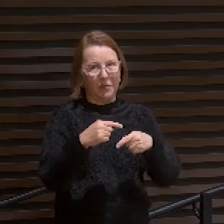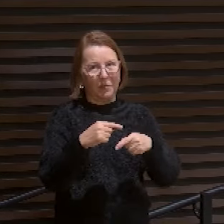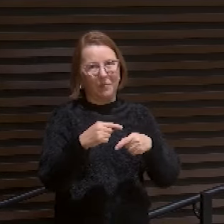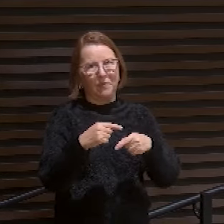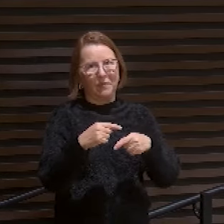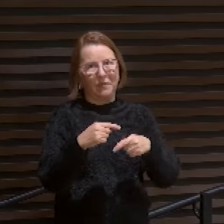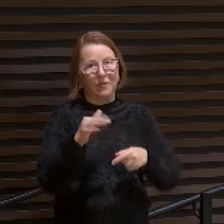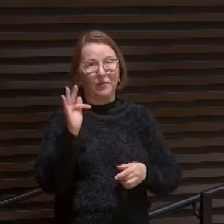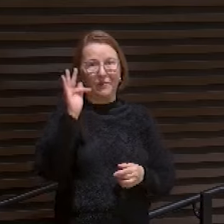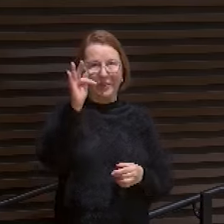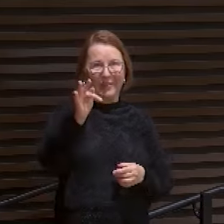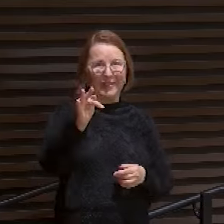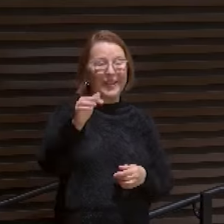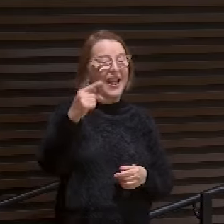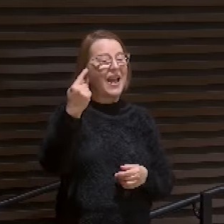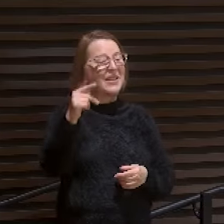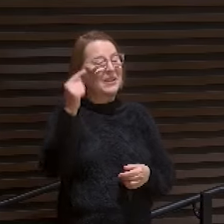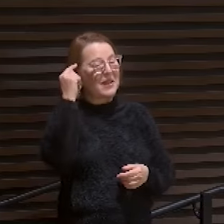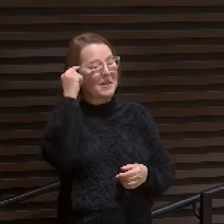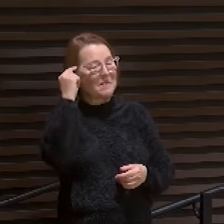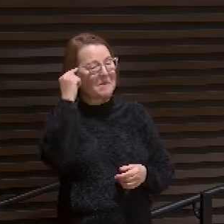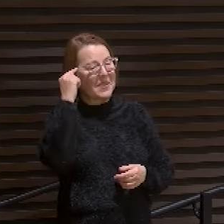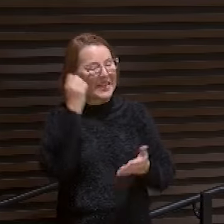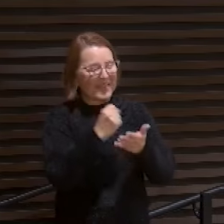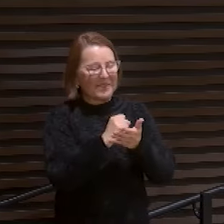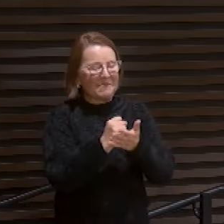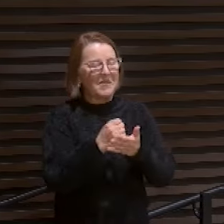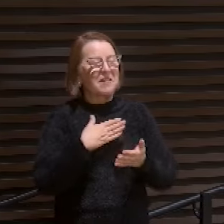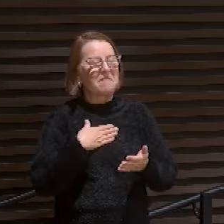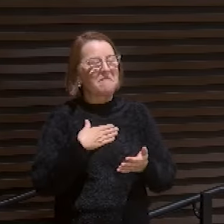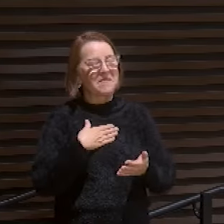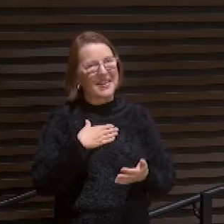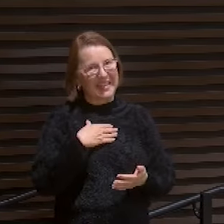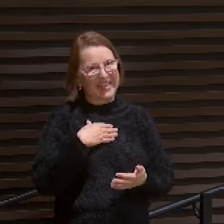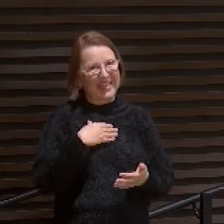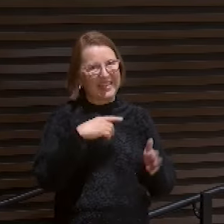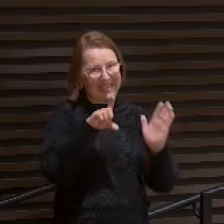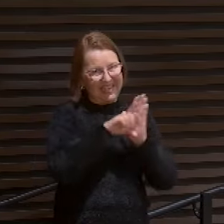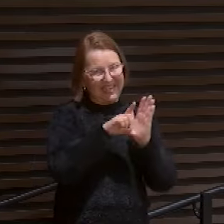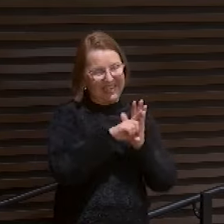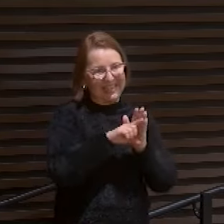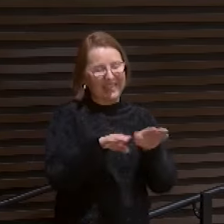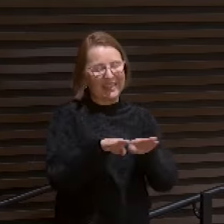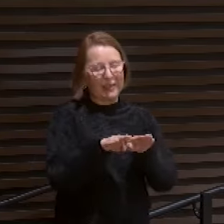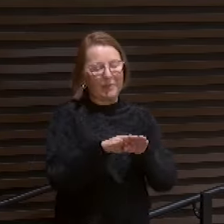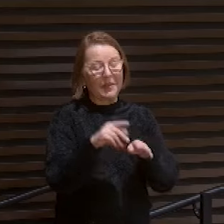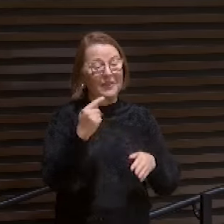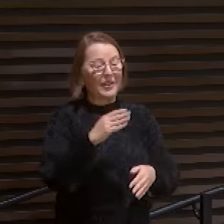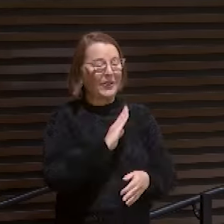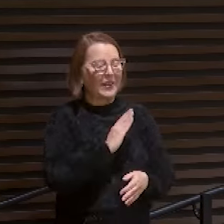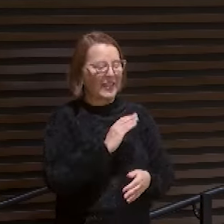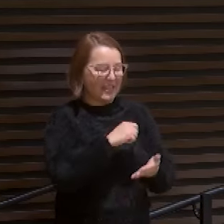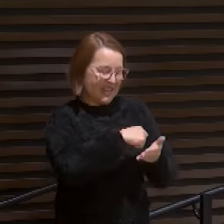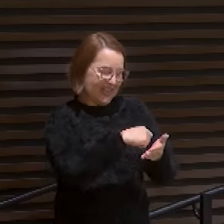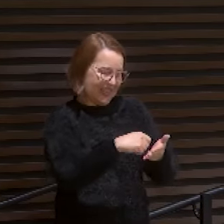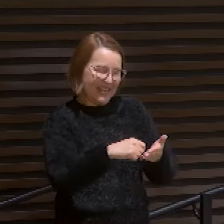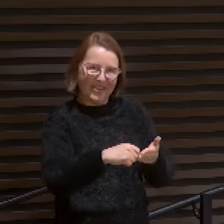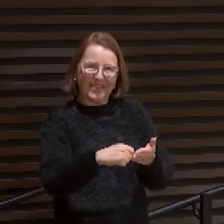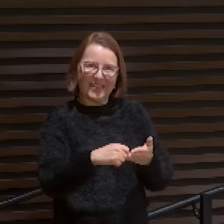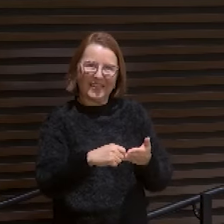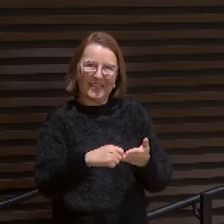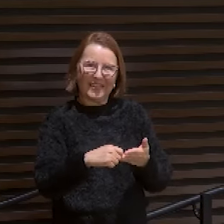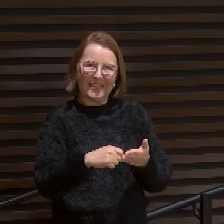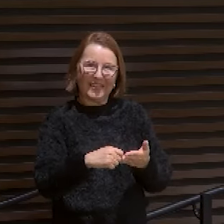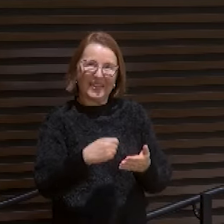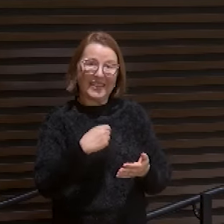mente imprimirei as minhas leis, também sobre o seu coração as escreverei,